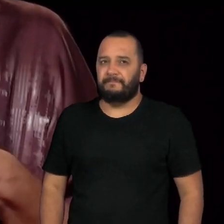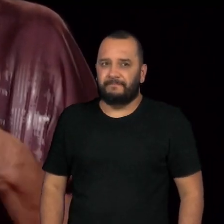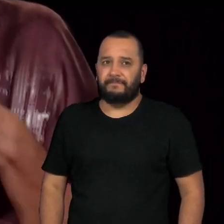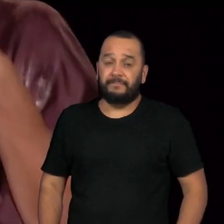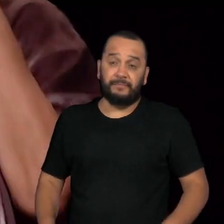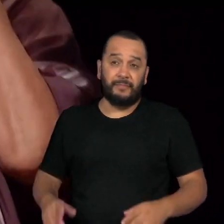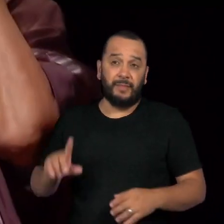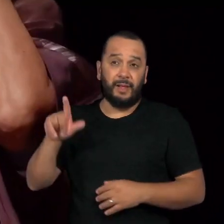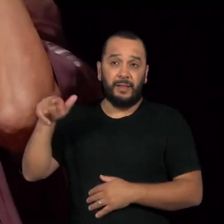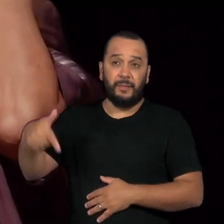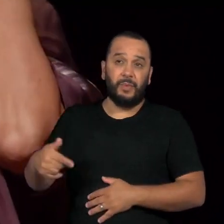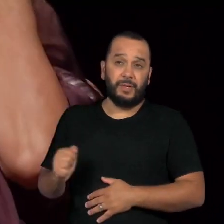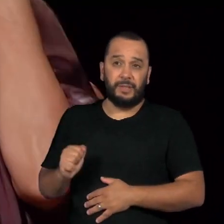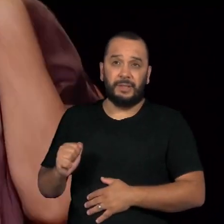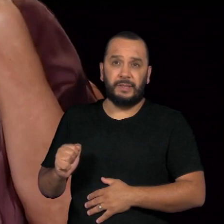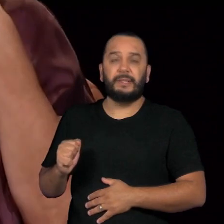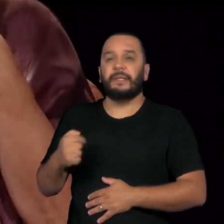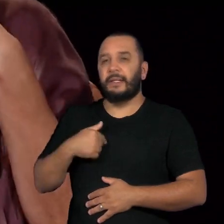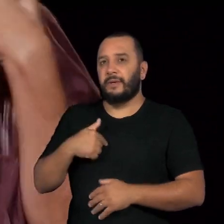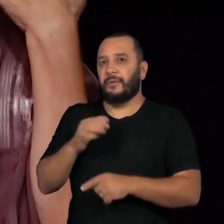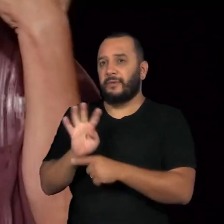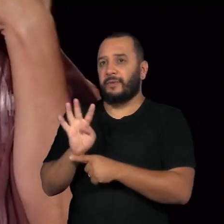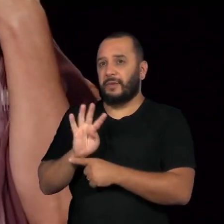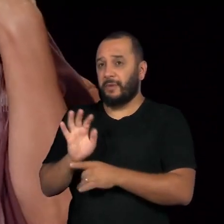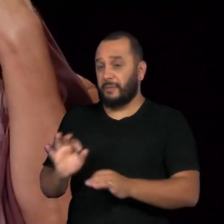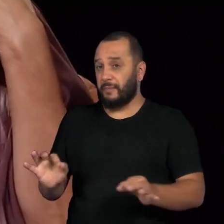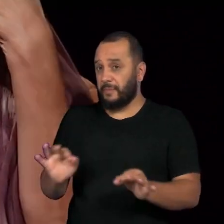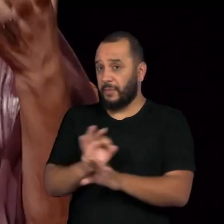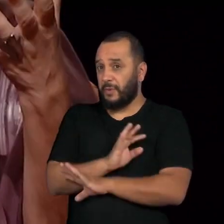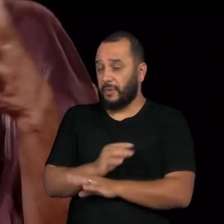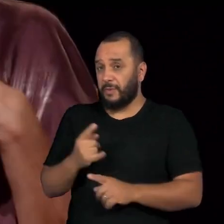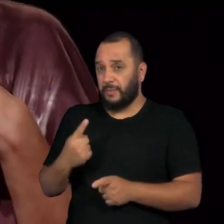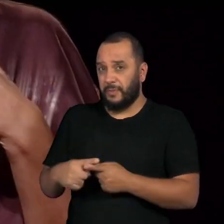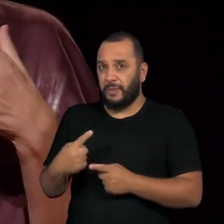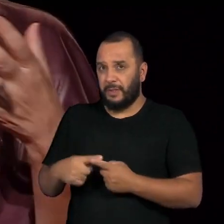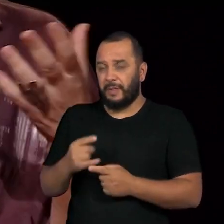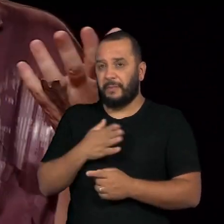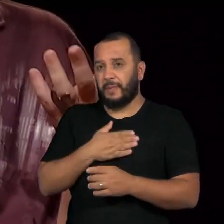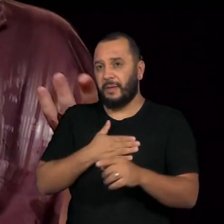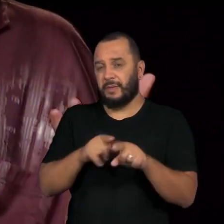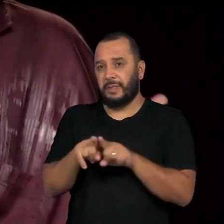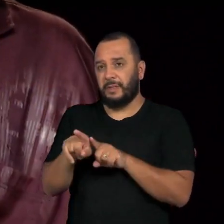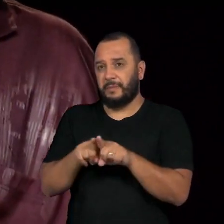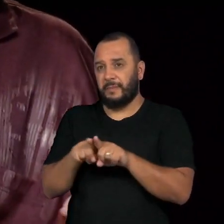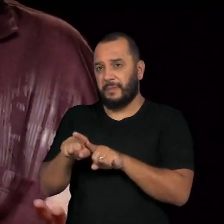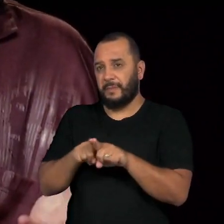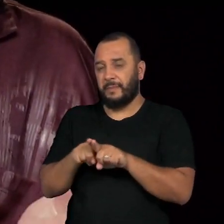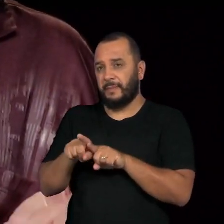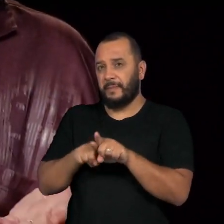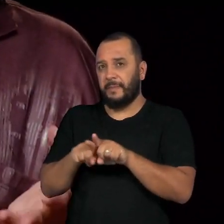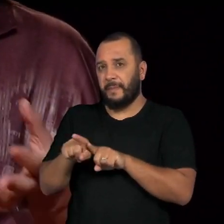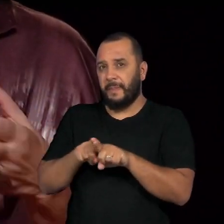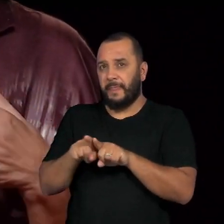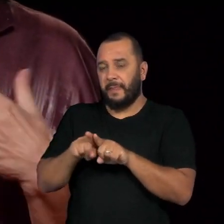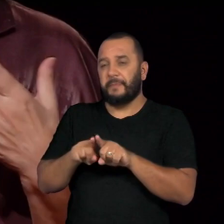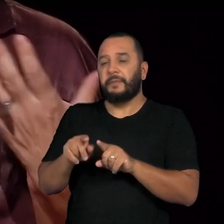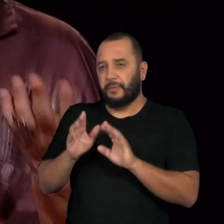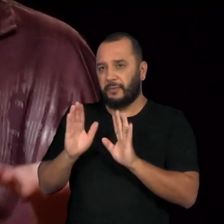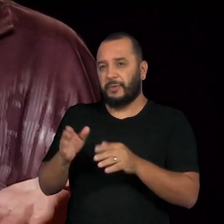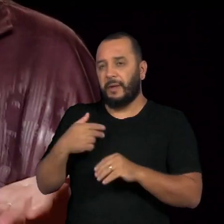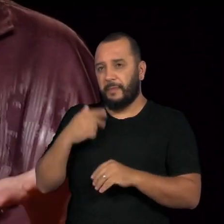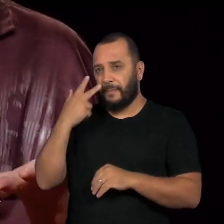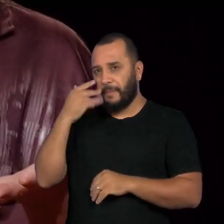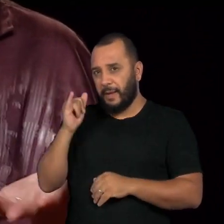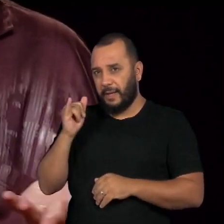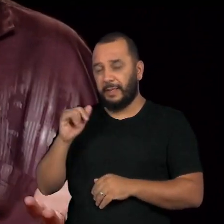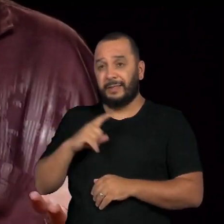aí, depois que eu fiz o filme, porque assim, cada um dos irmãos do meu pai, eles